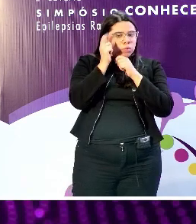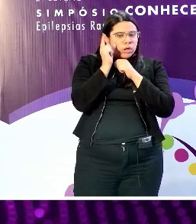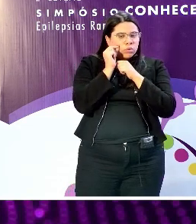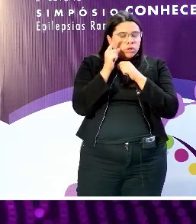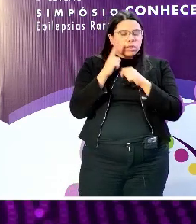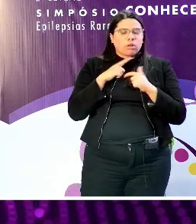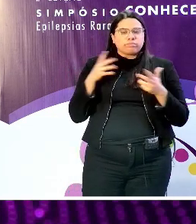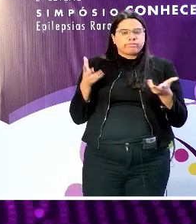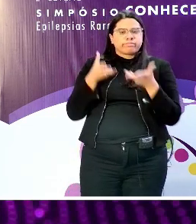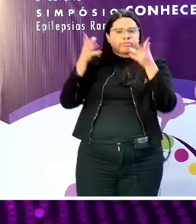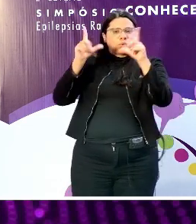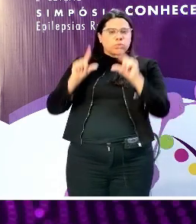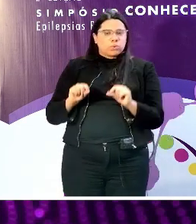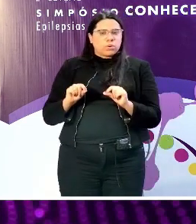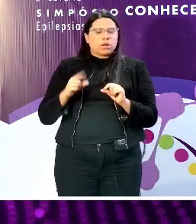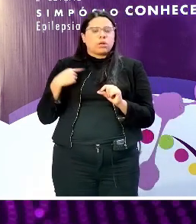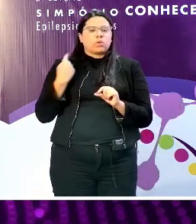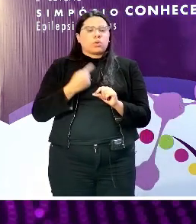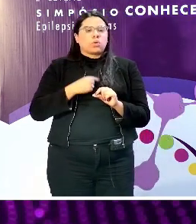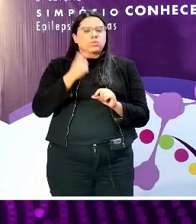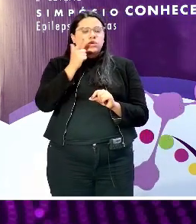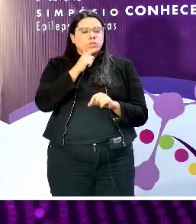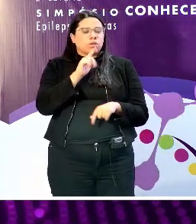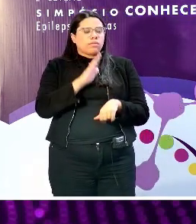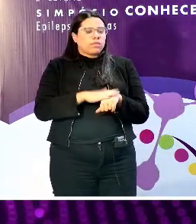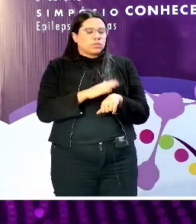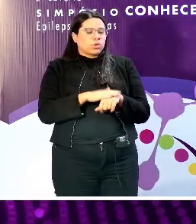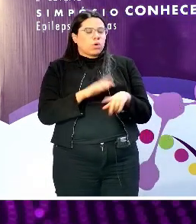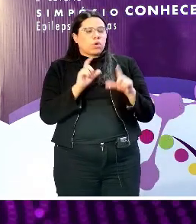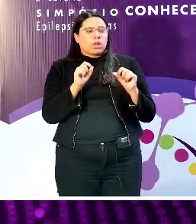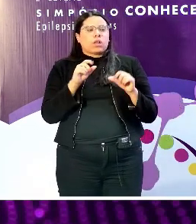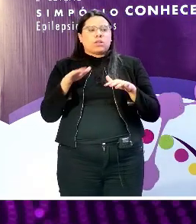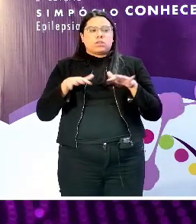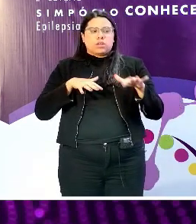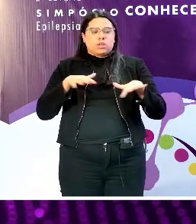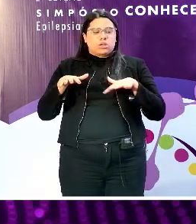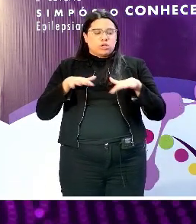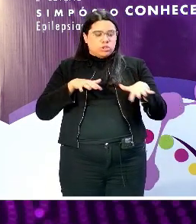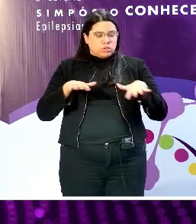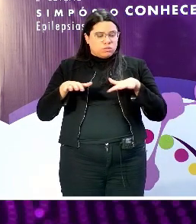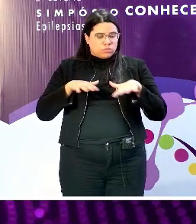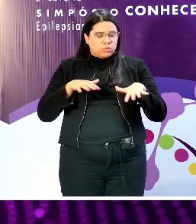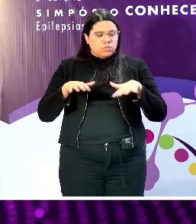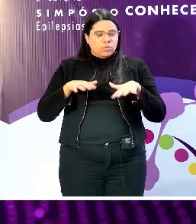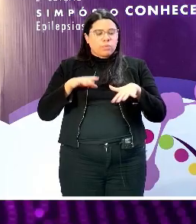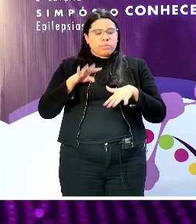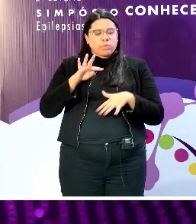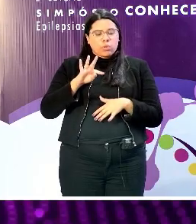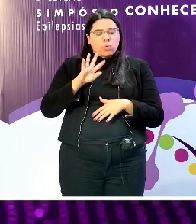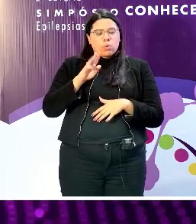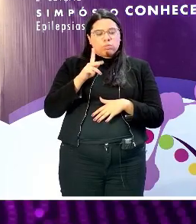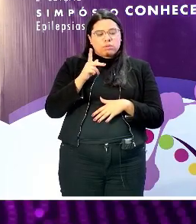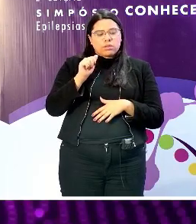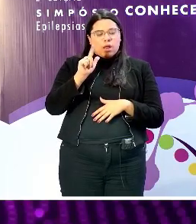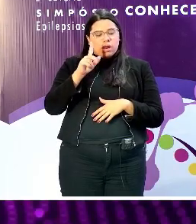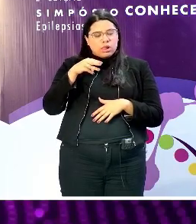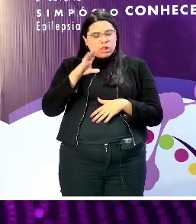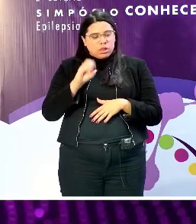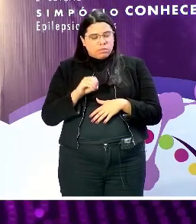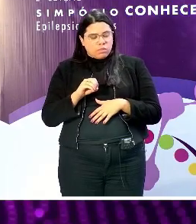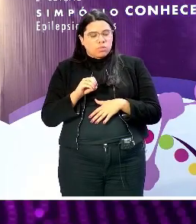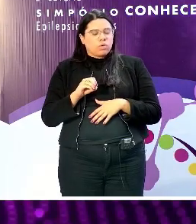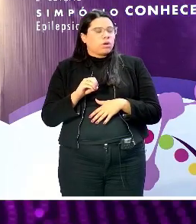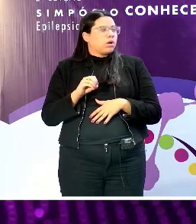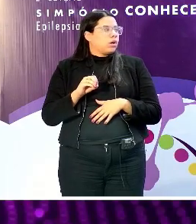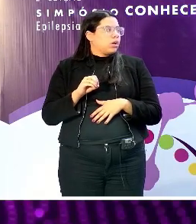estímulos. Então, a gente consegue fazer com que esse ritmo, graças ao tálamo, que tem neurônios especializados como um